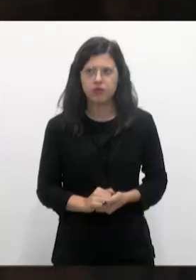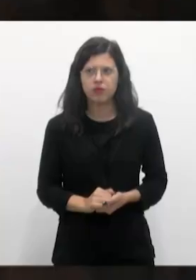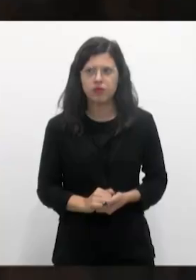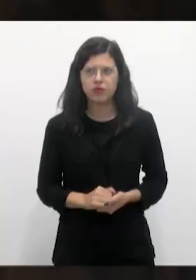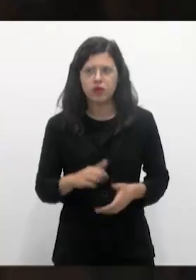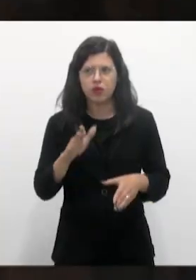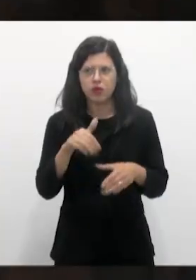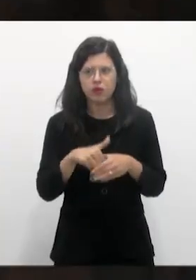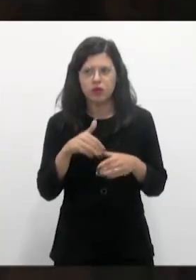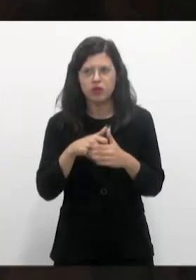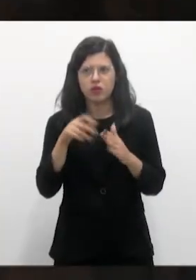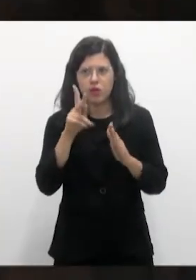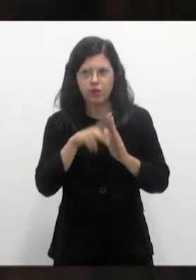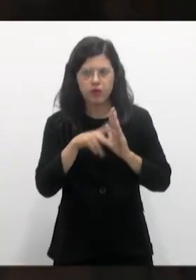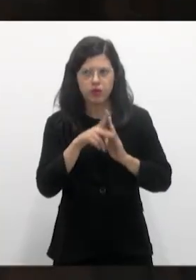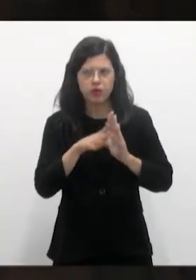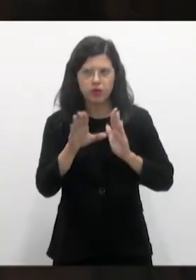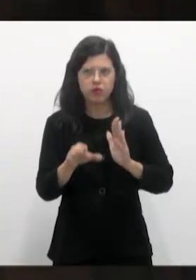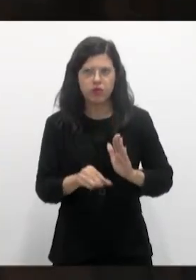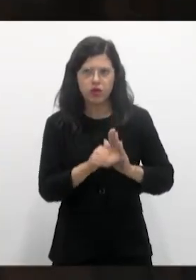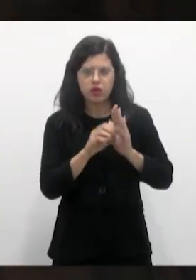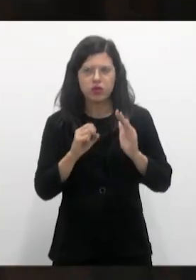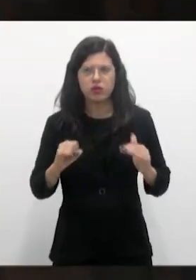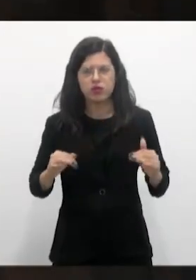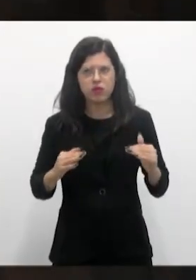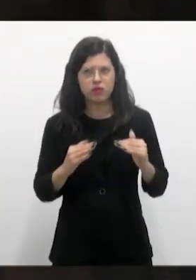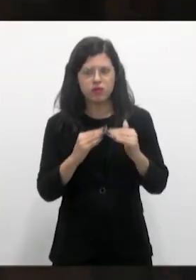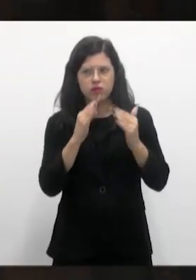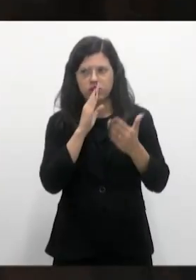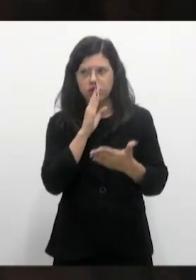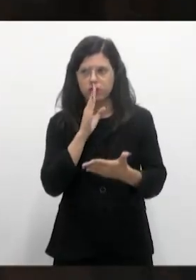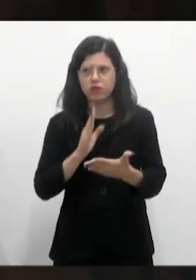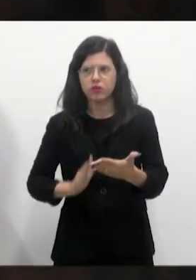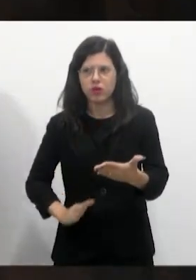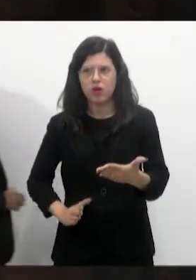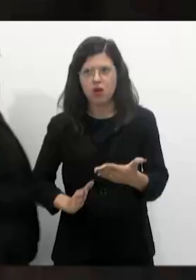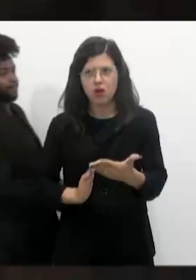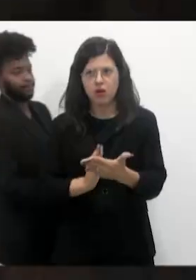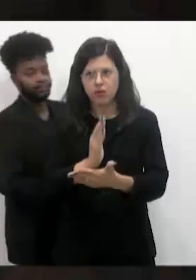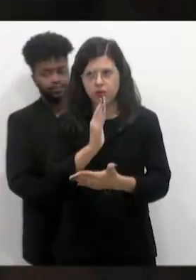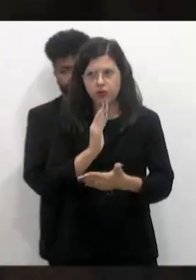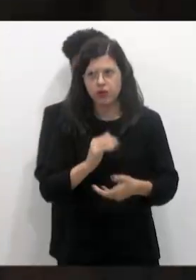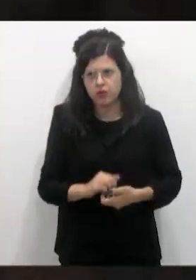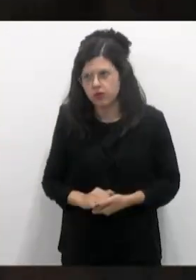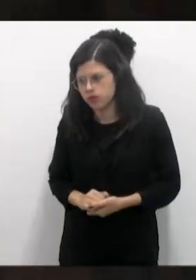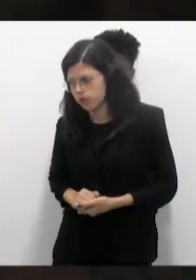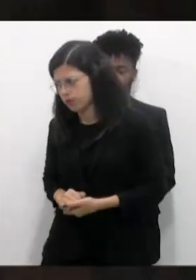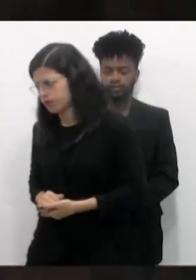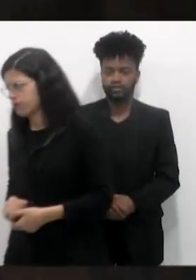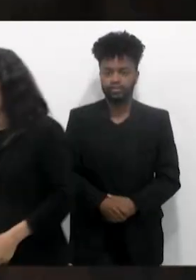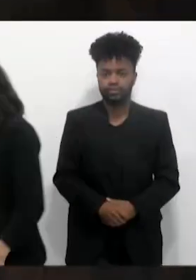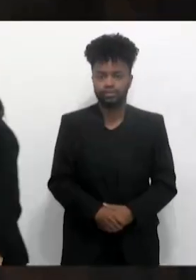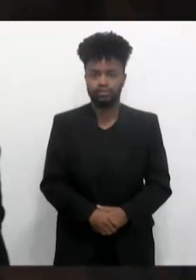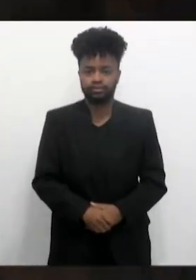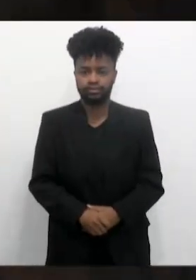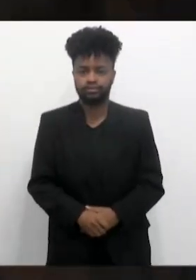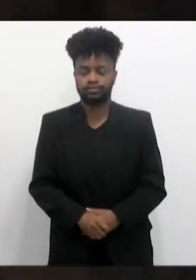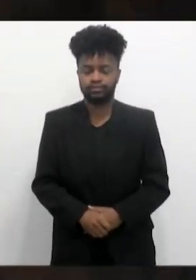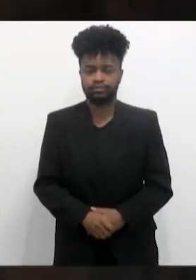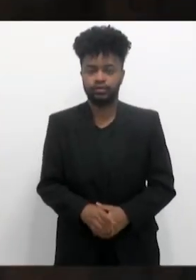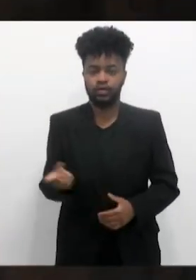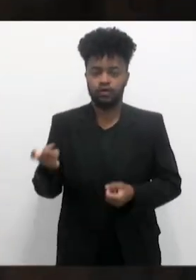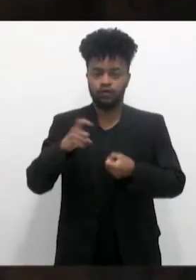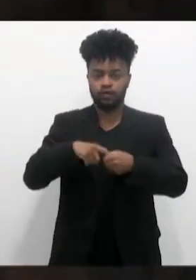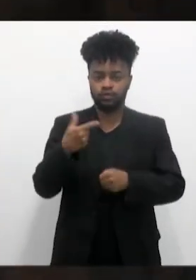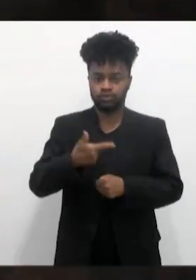Em votação, o projeto assim emendado. Os senhores que aprovam permaneçam como estão. Aprovada a redação do vencido para a